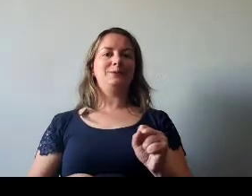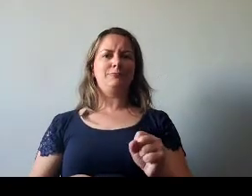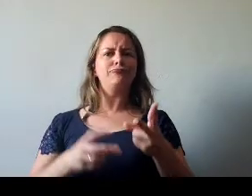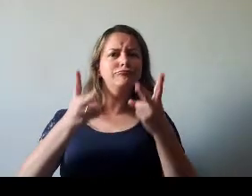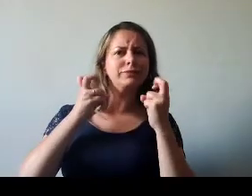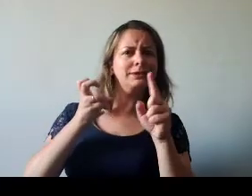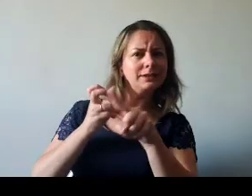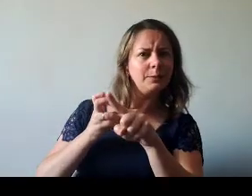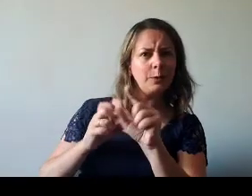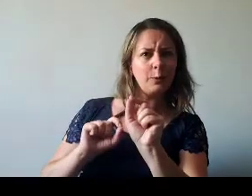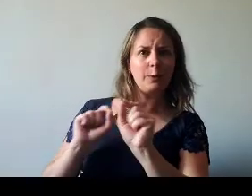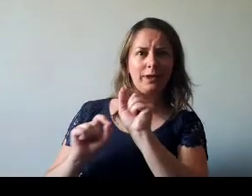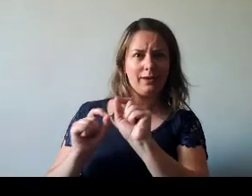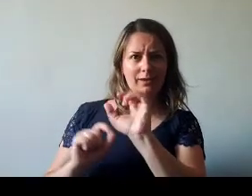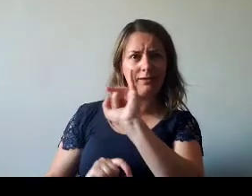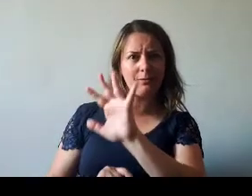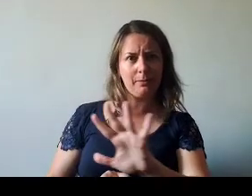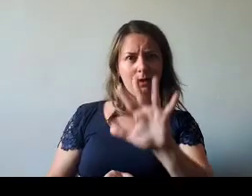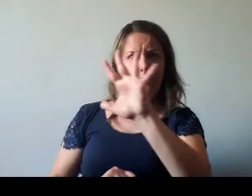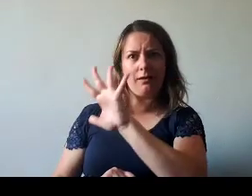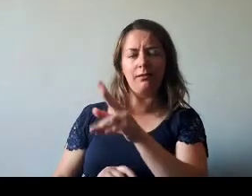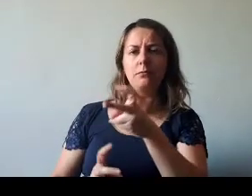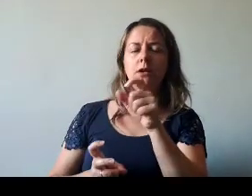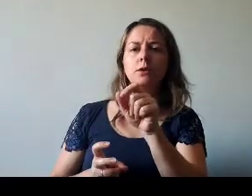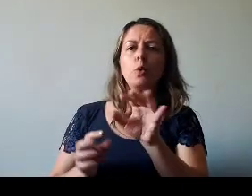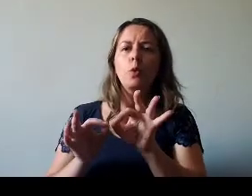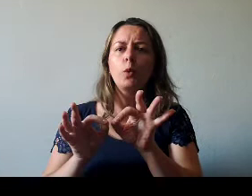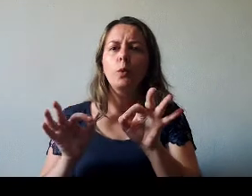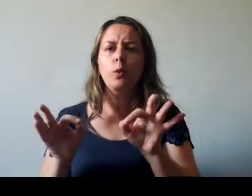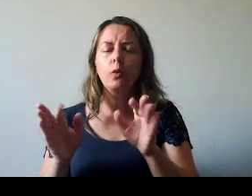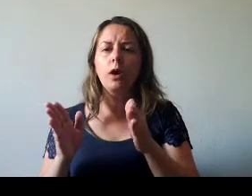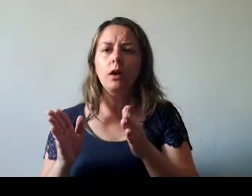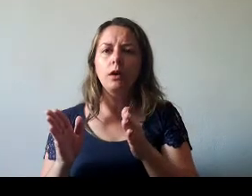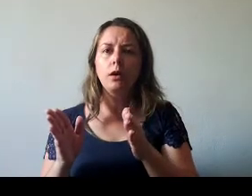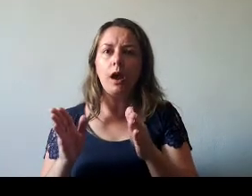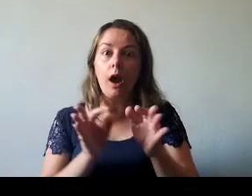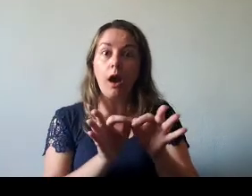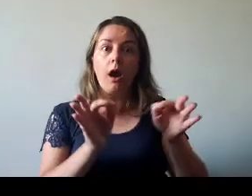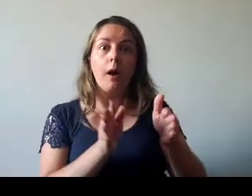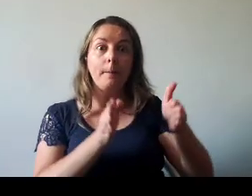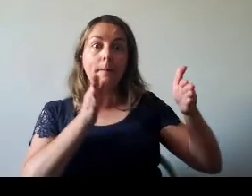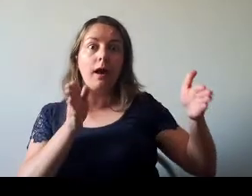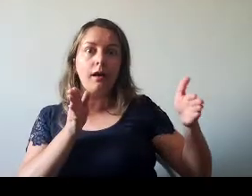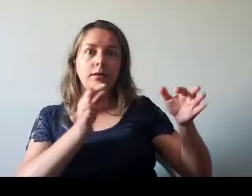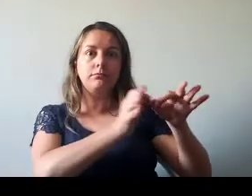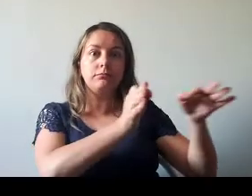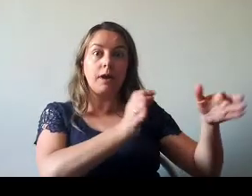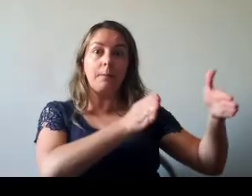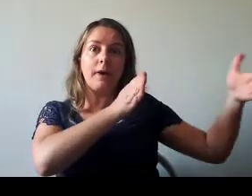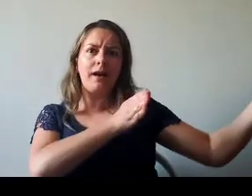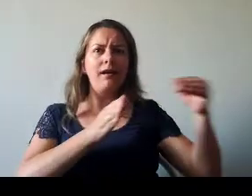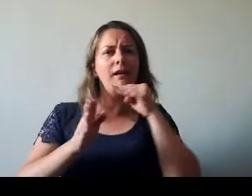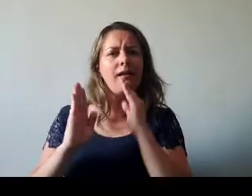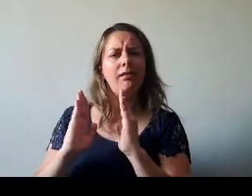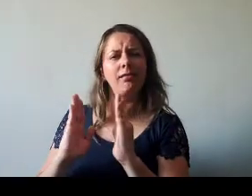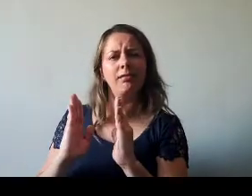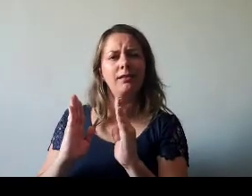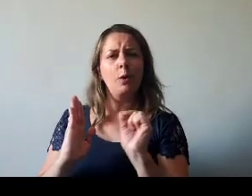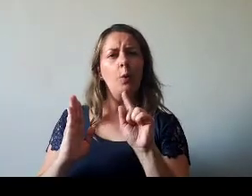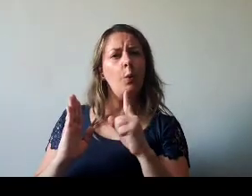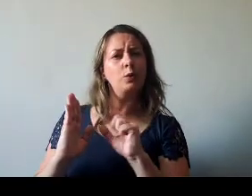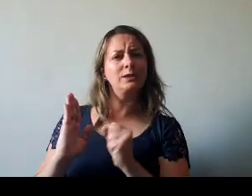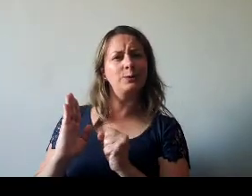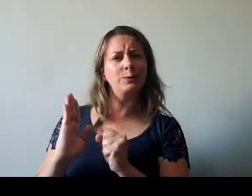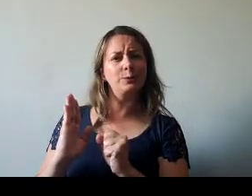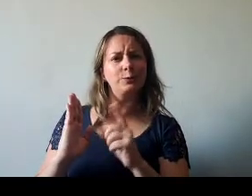é como a distância percorrida ela vai aumentando, né? Veja, de 0 para 1 segundo, a distância percorrida foi pequena, de 1 para